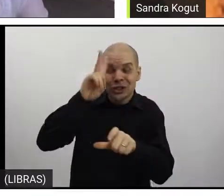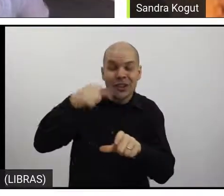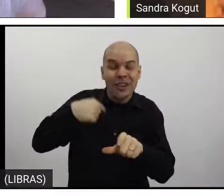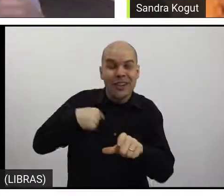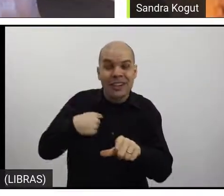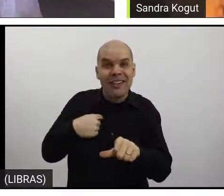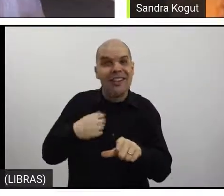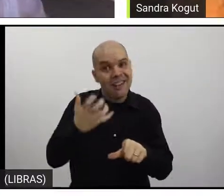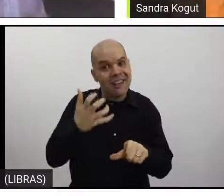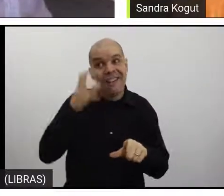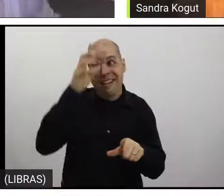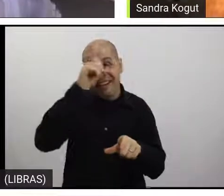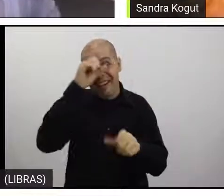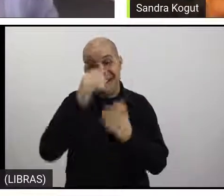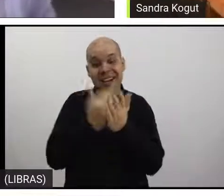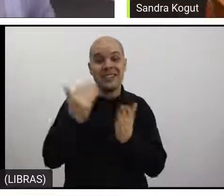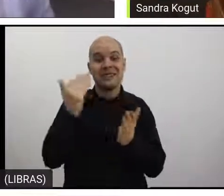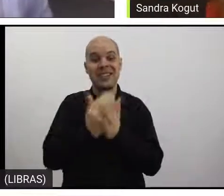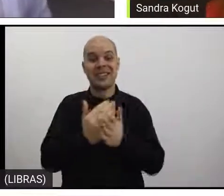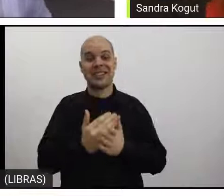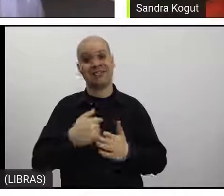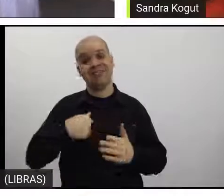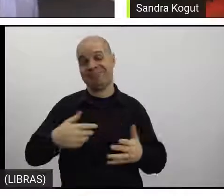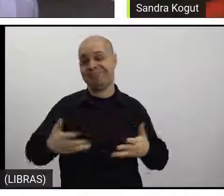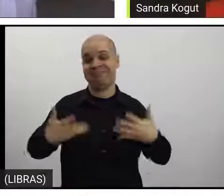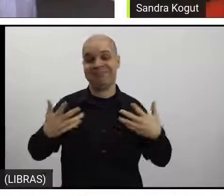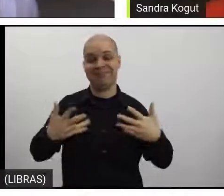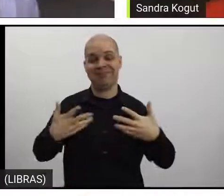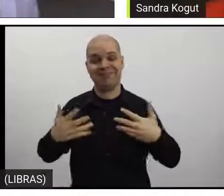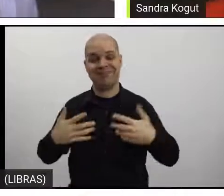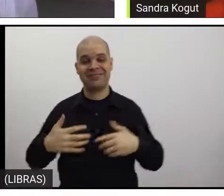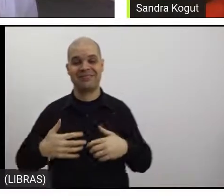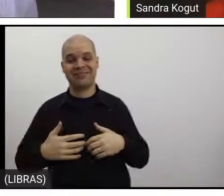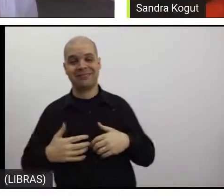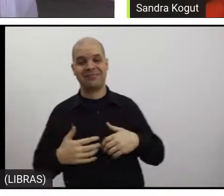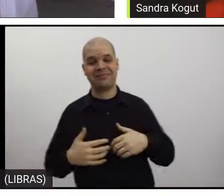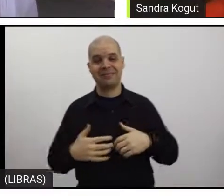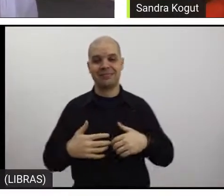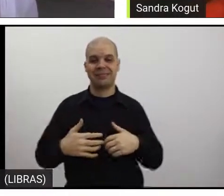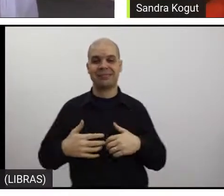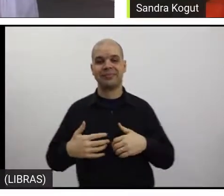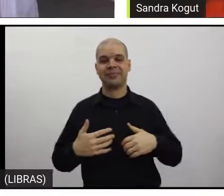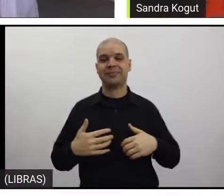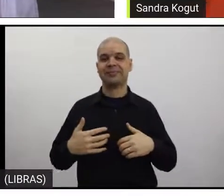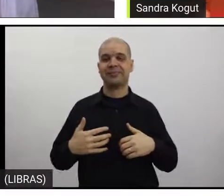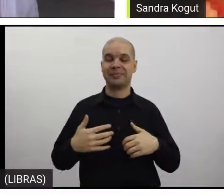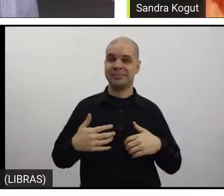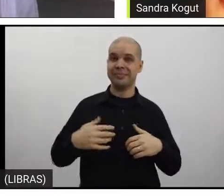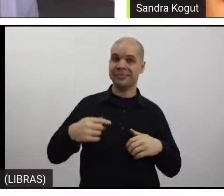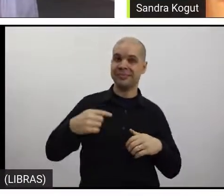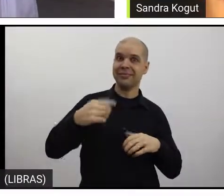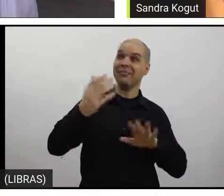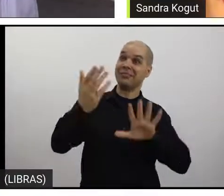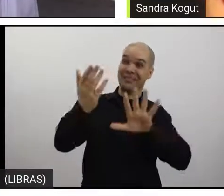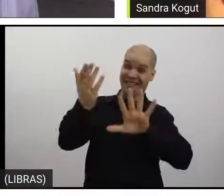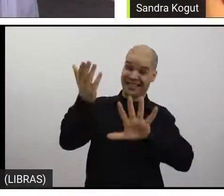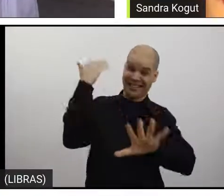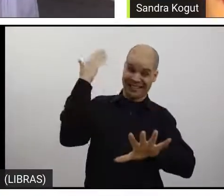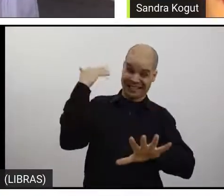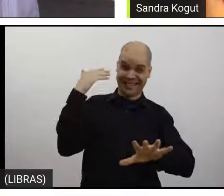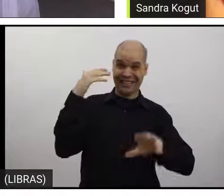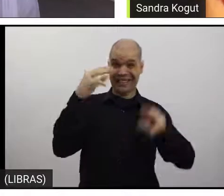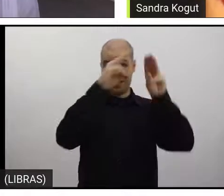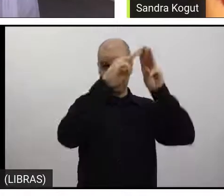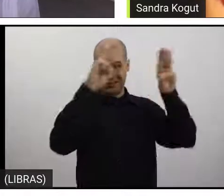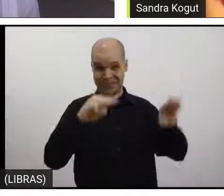você falou, de você encontrou os seus pares, né, quando você foi lá no festival, no Vídeo Brasil, lá no MIS,